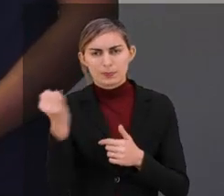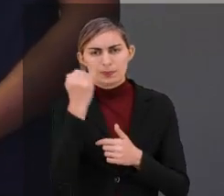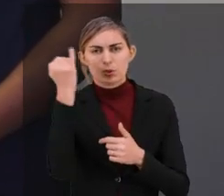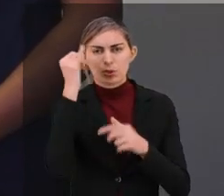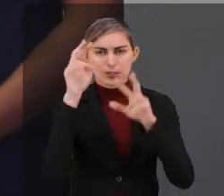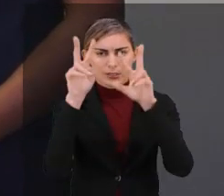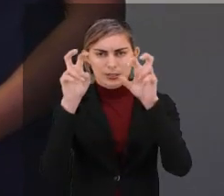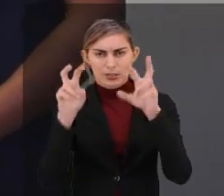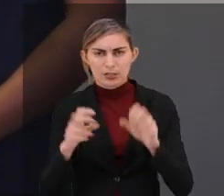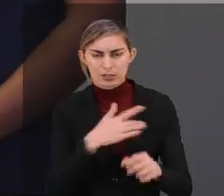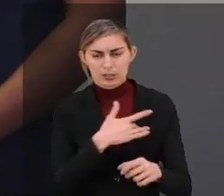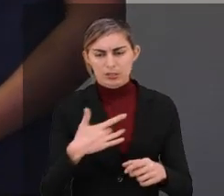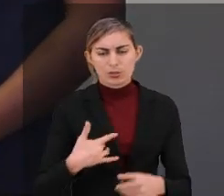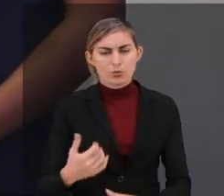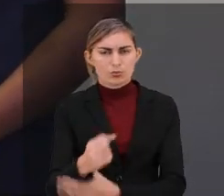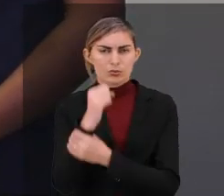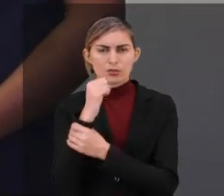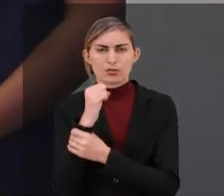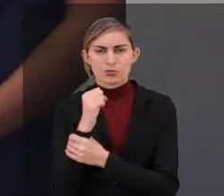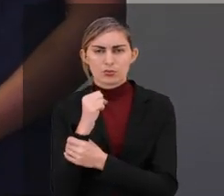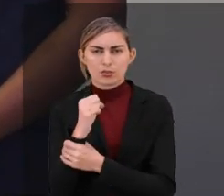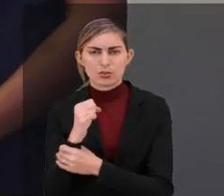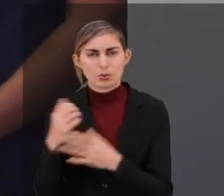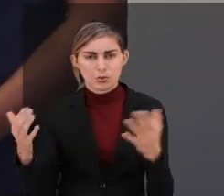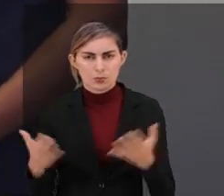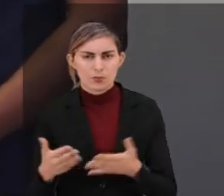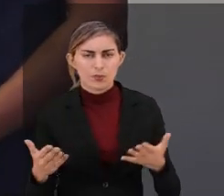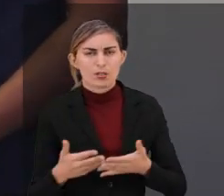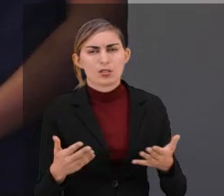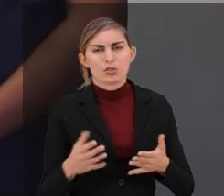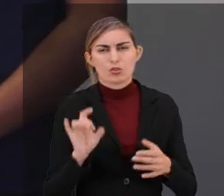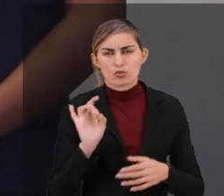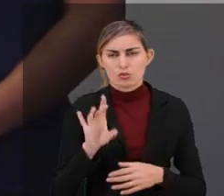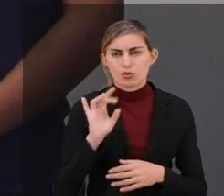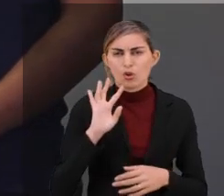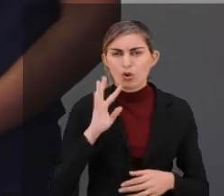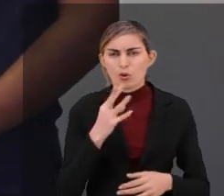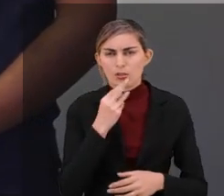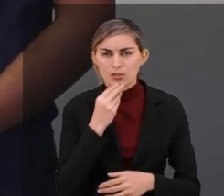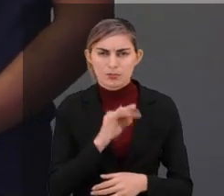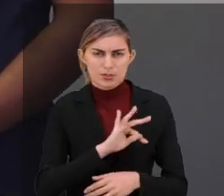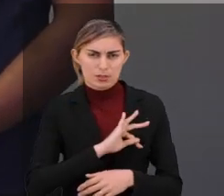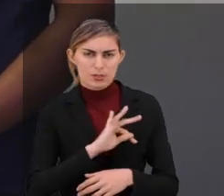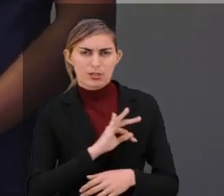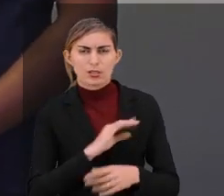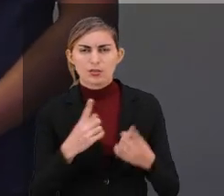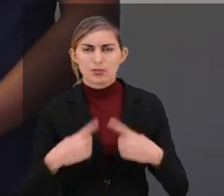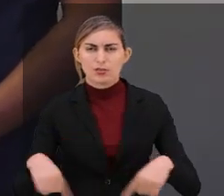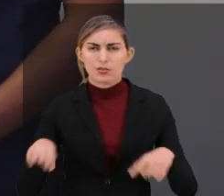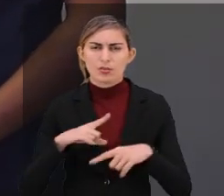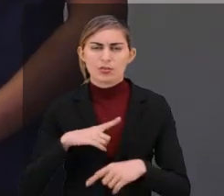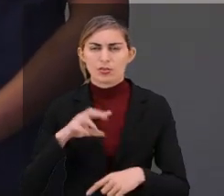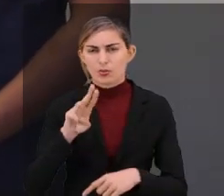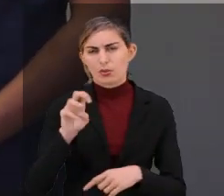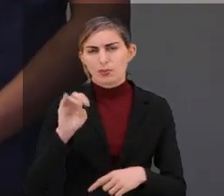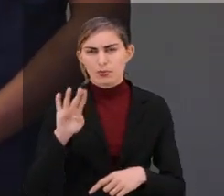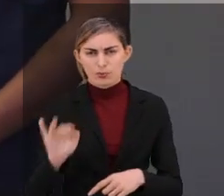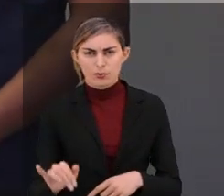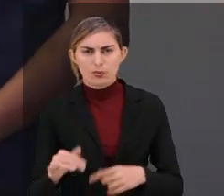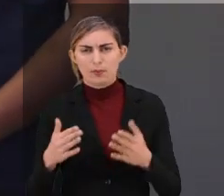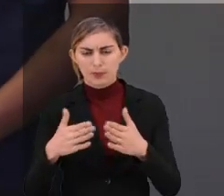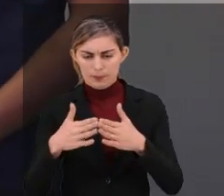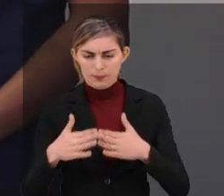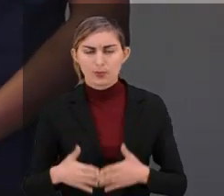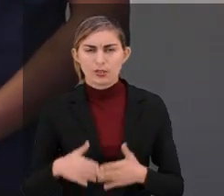a temática da saúde e da segurança? Pois bem, não só no conhecimento técnico que a gente tem nos e-books, mas eu